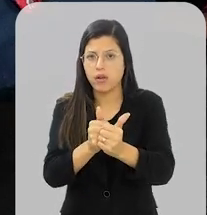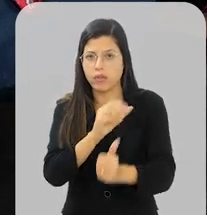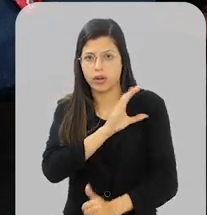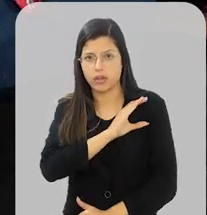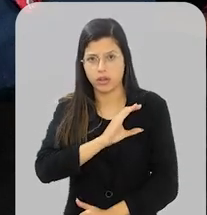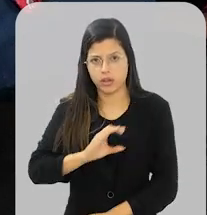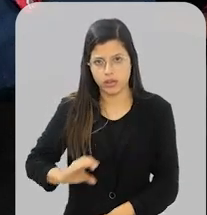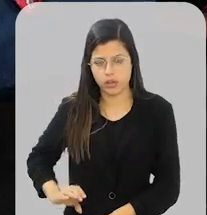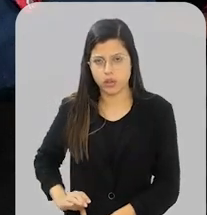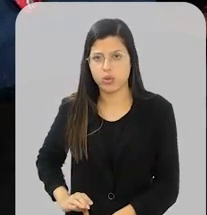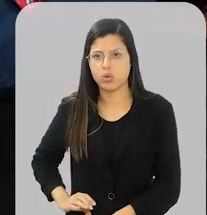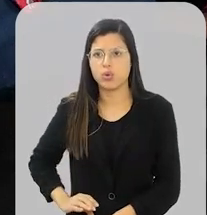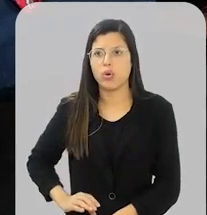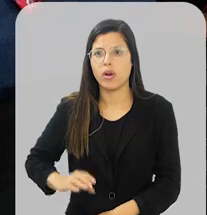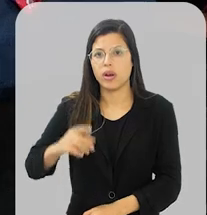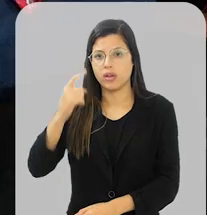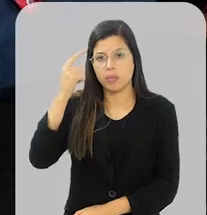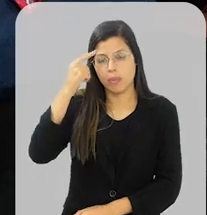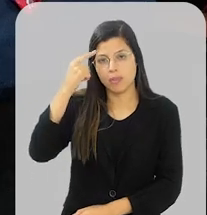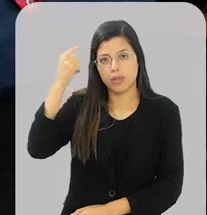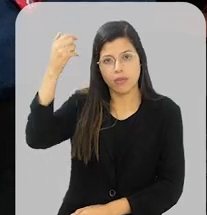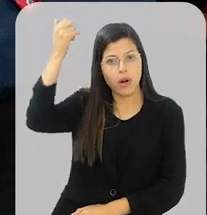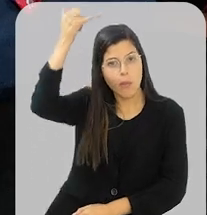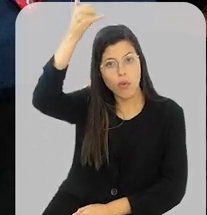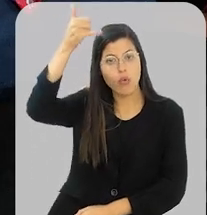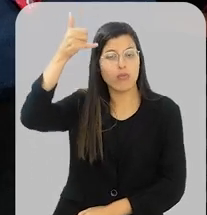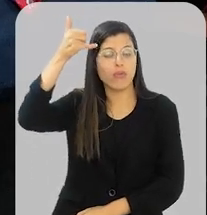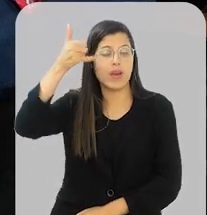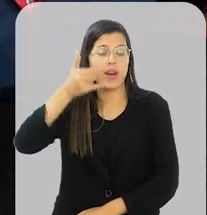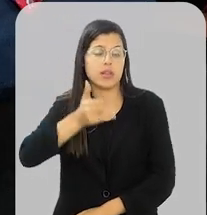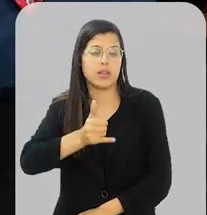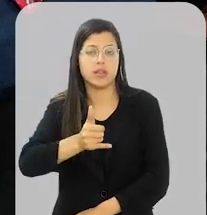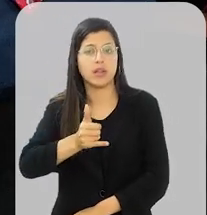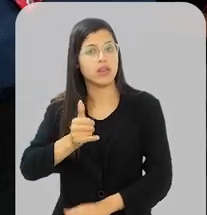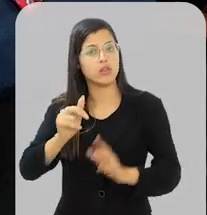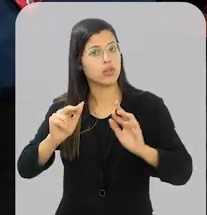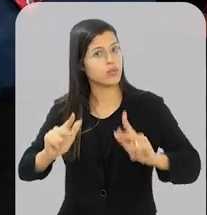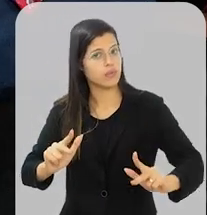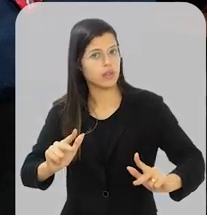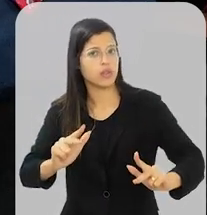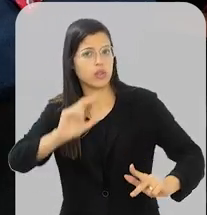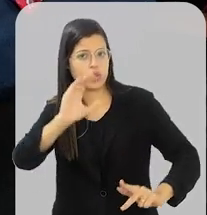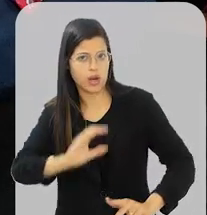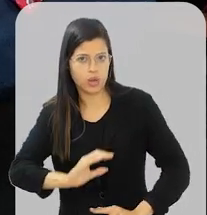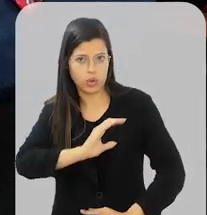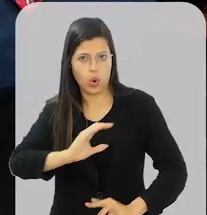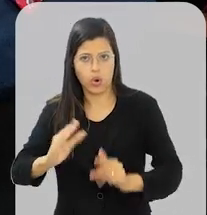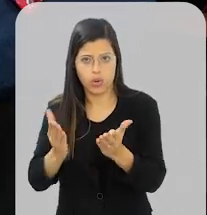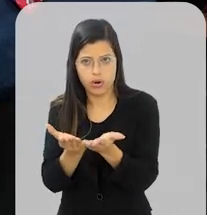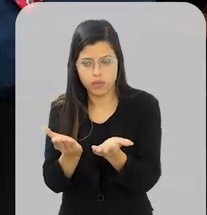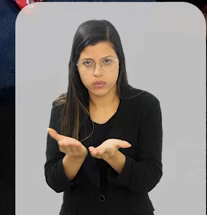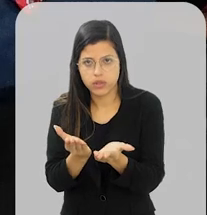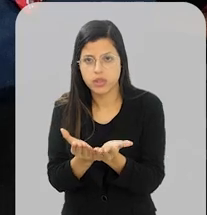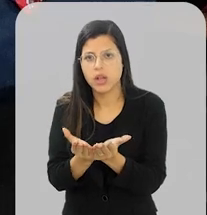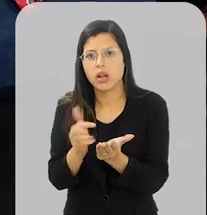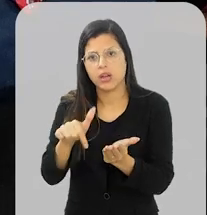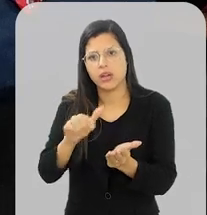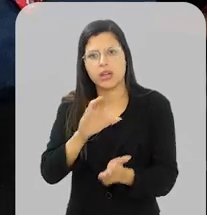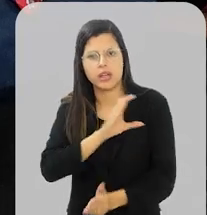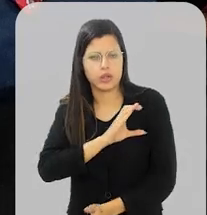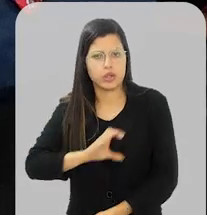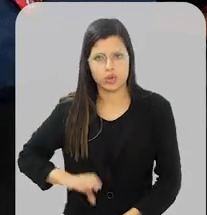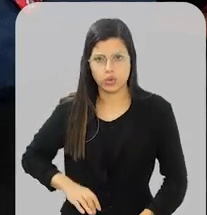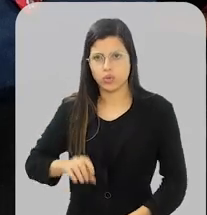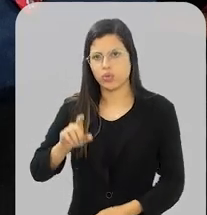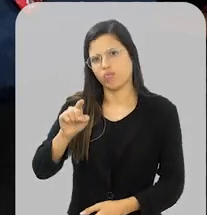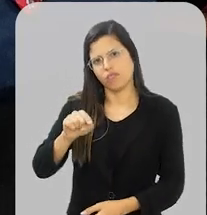Que para eles é um profeta, diferente para os católicos e evangélicos, que ele é